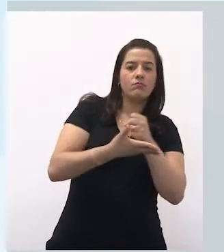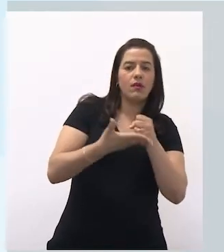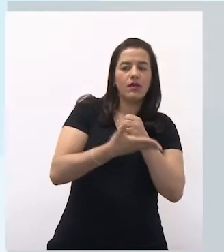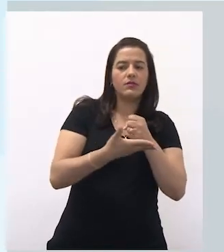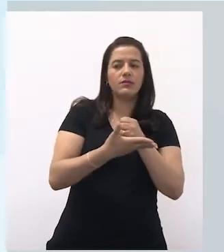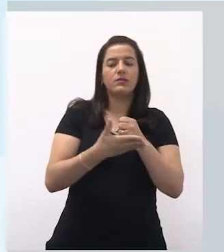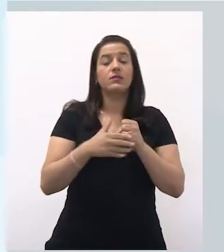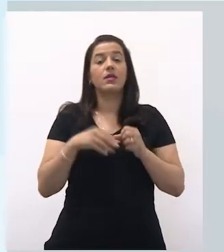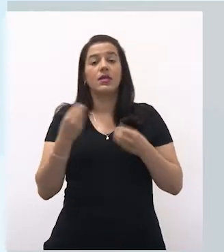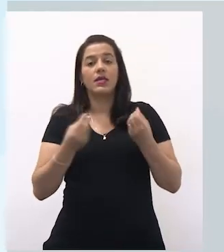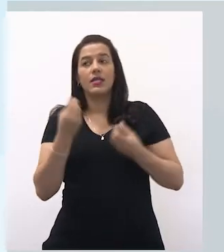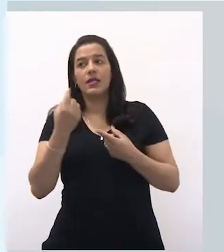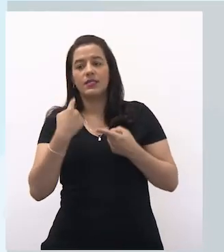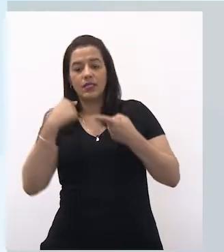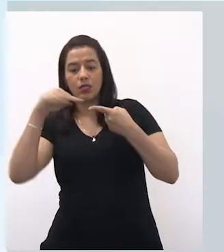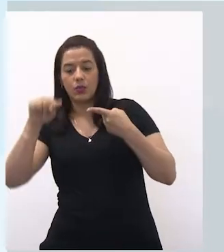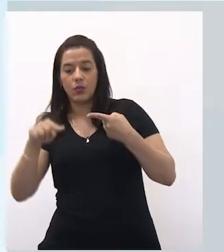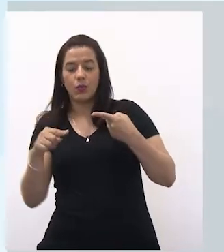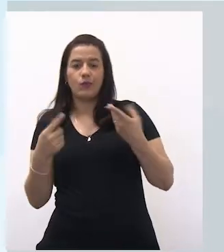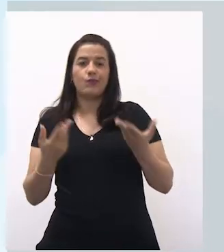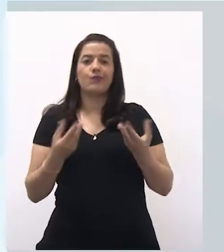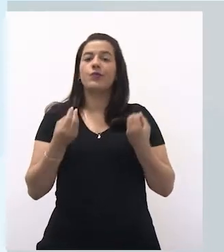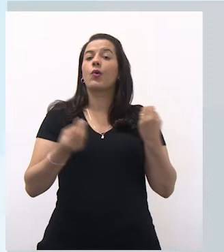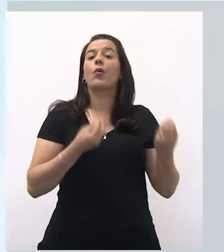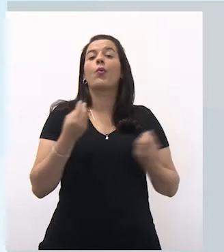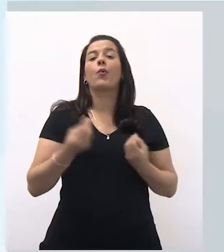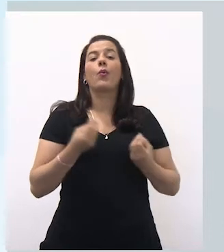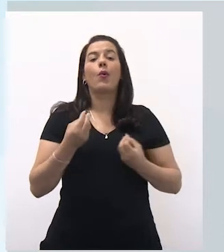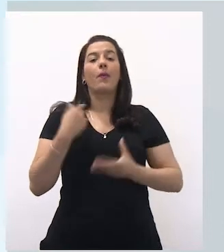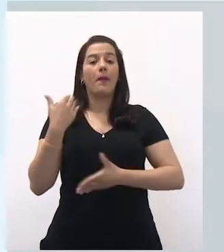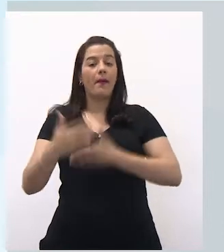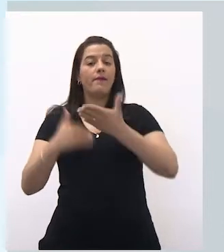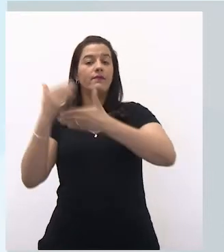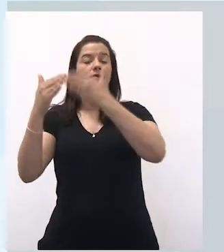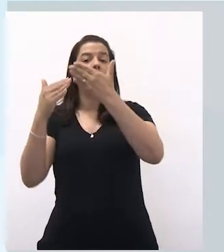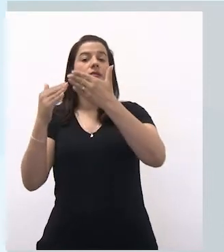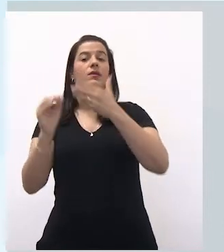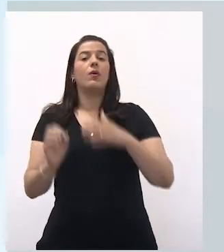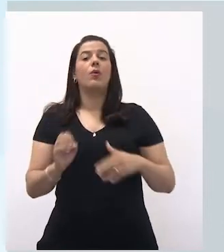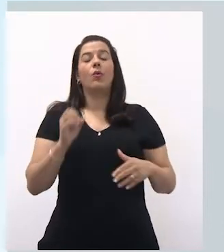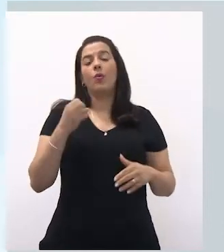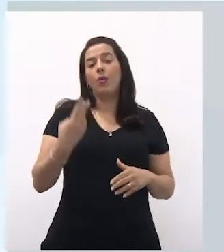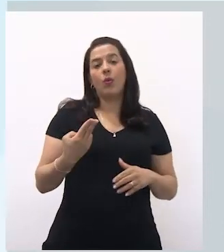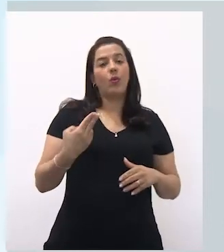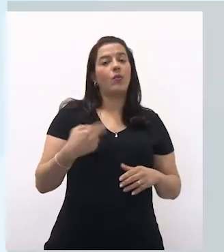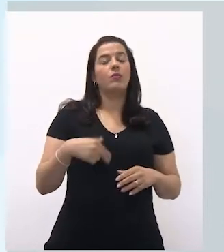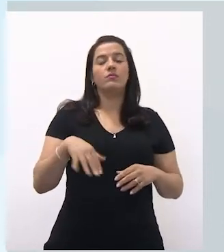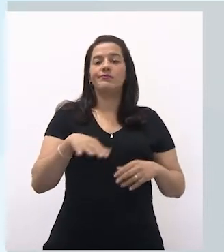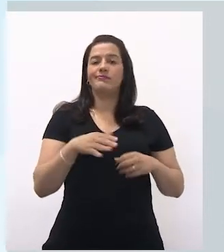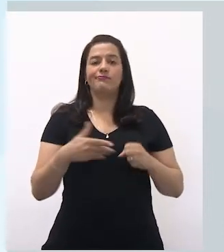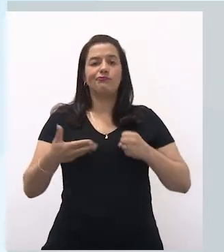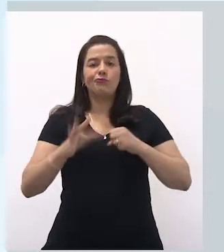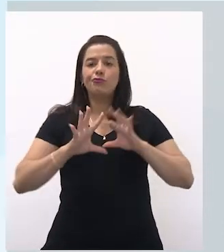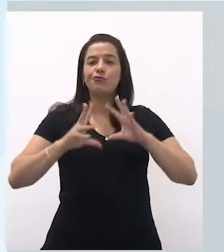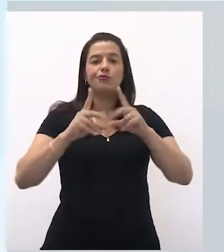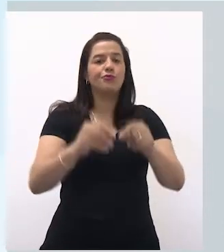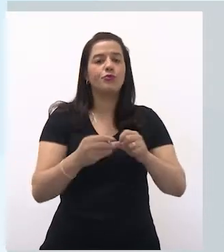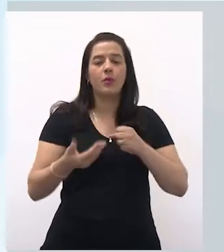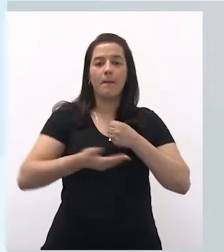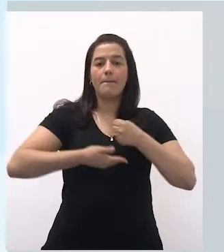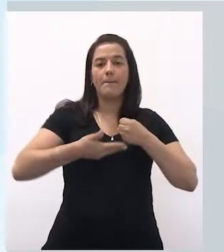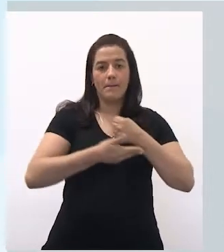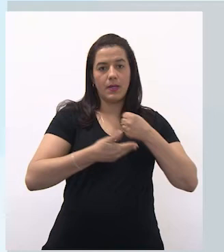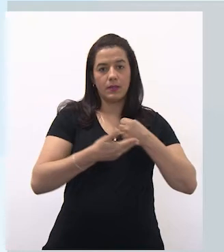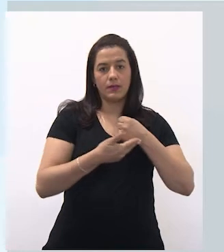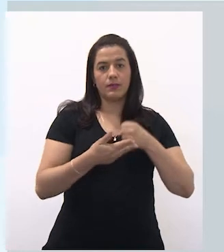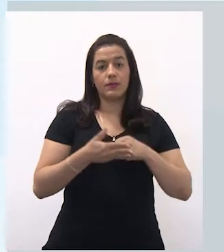Ele acertou habilidades, né, consideradas avançadas, ou ele acertou desde habilidades mínimas, medianas e avançadas.